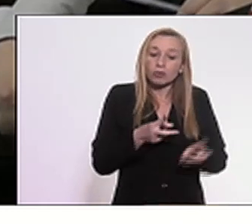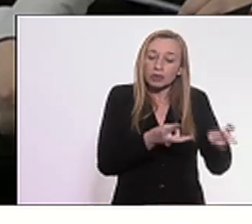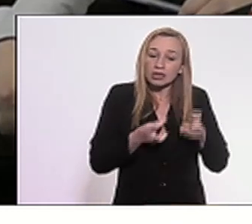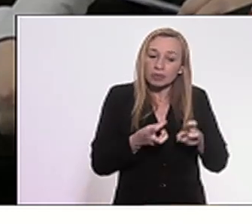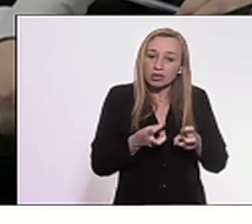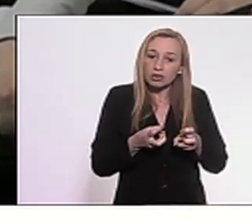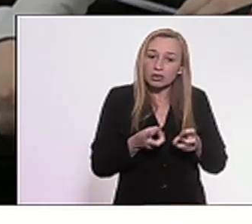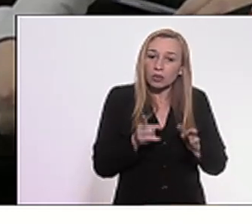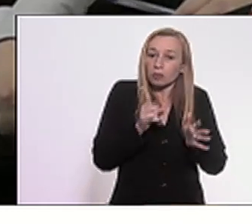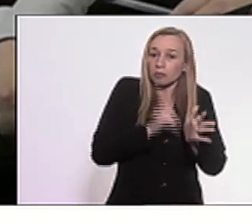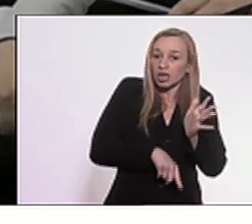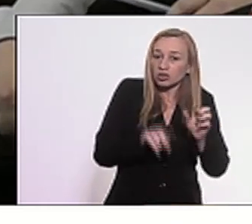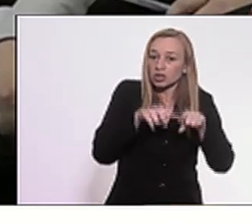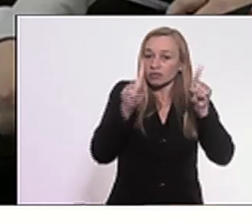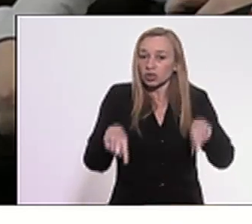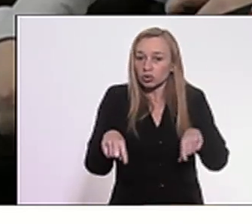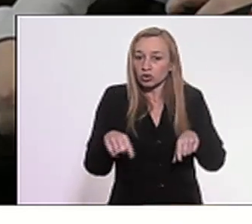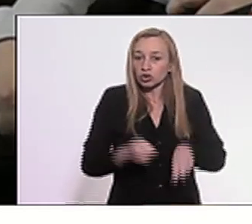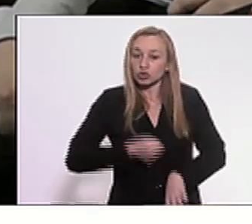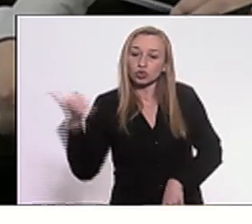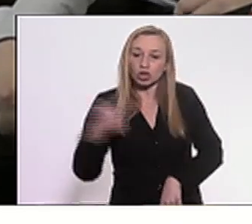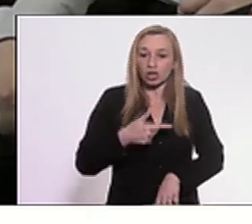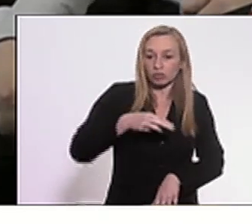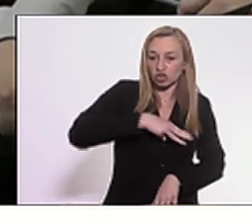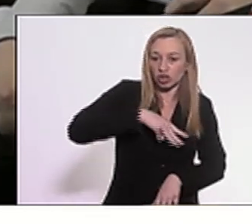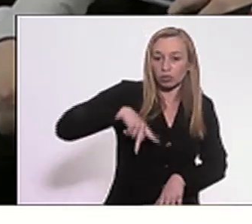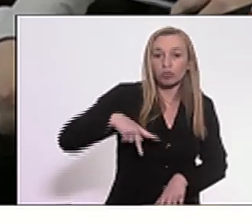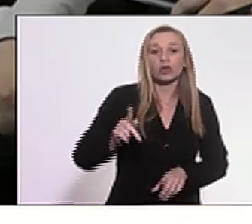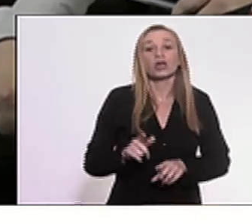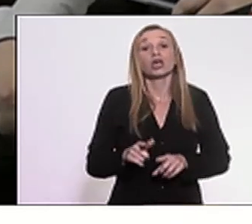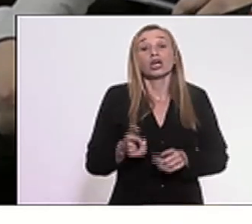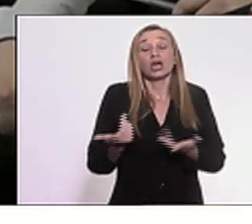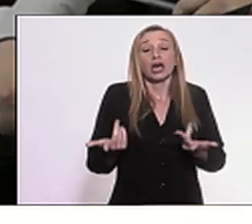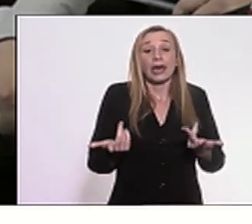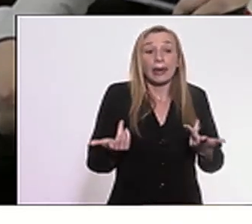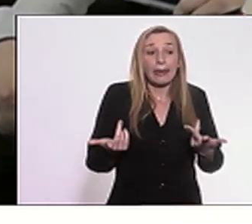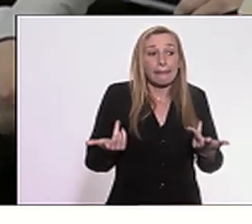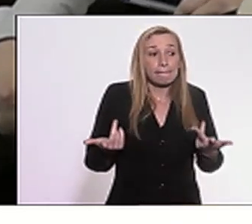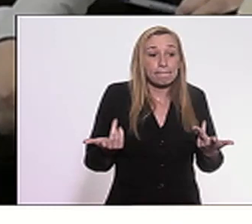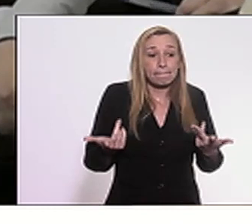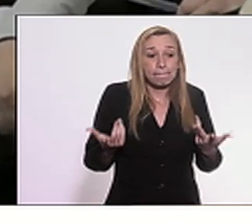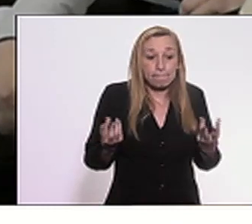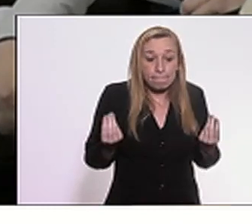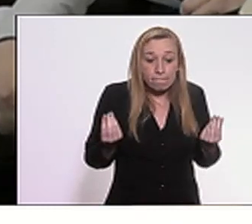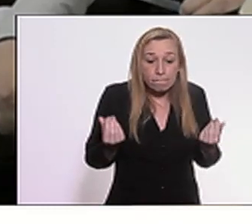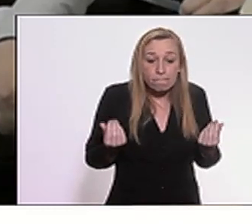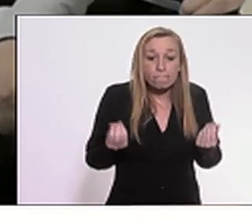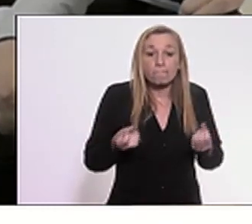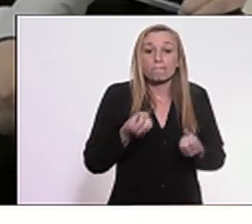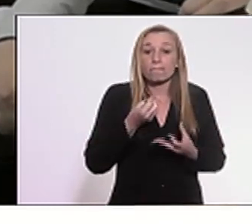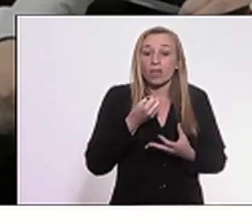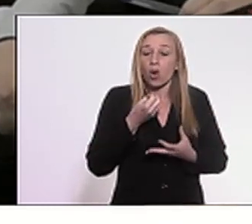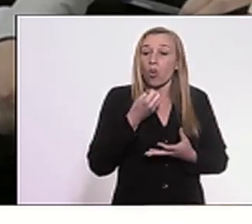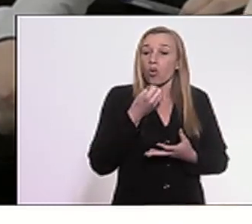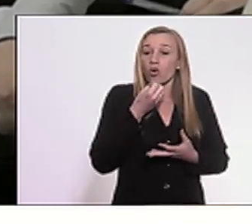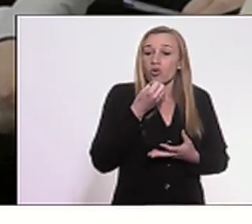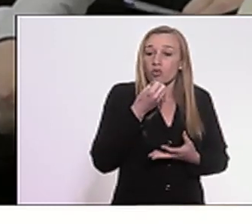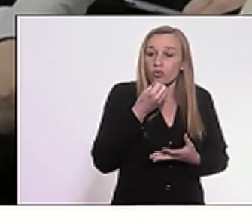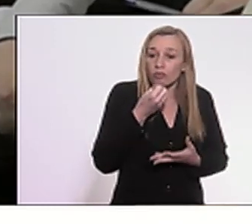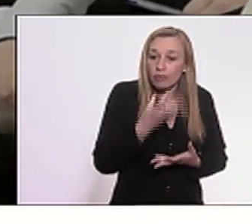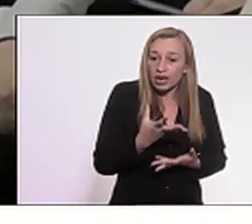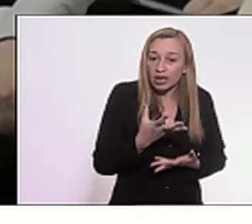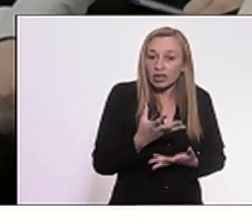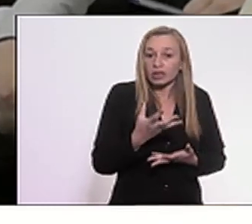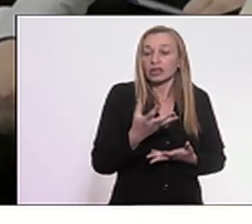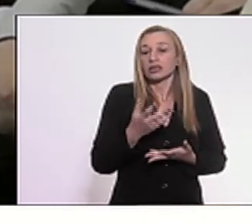somos menos servidores do que os membros do Ministério Público. Isso afeta, inclusive, o bem-estar do servidor, a autoestima do